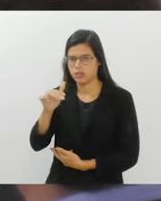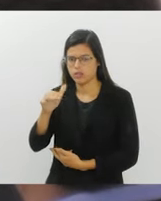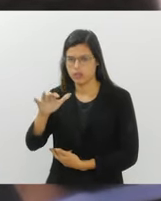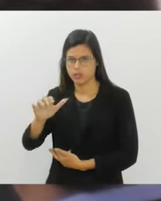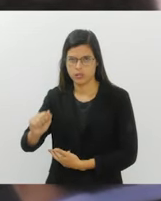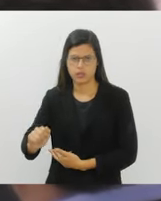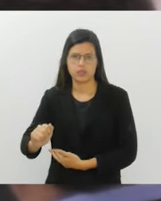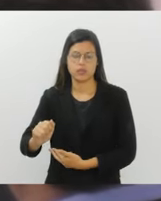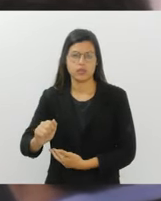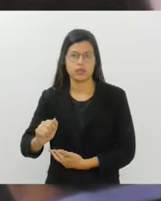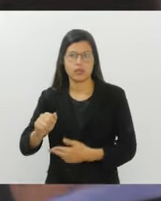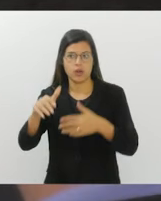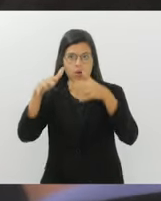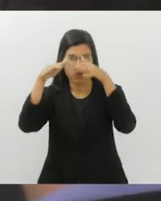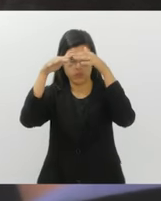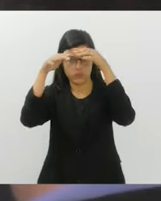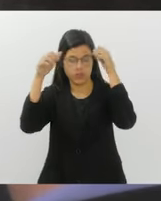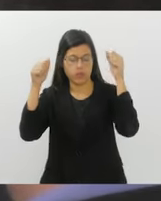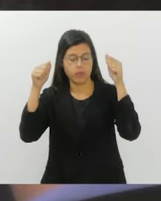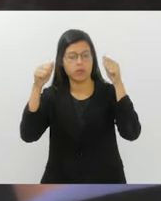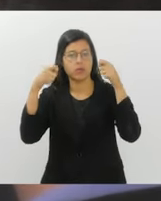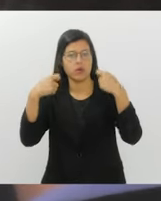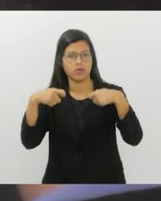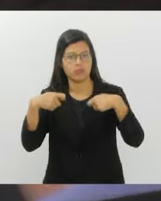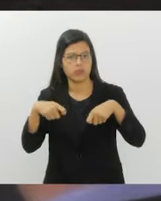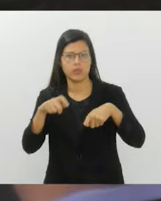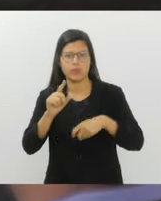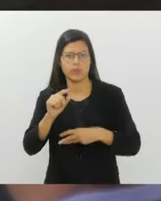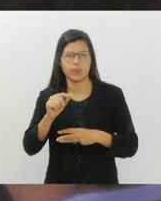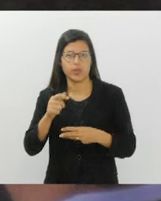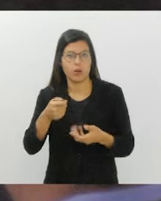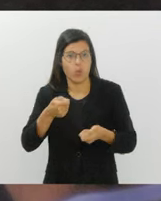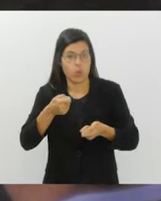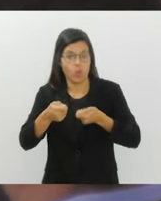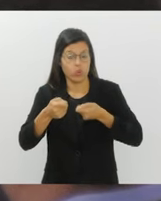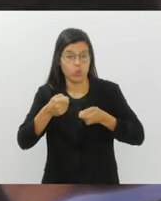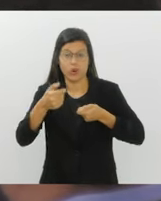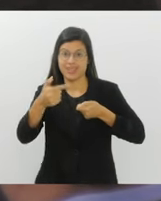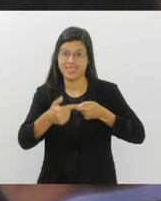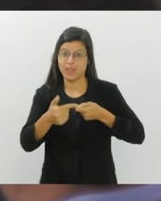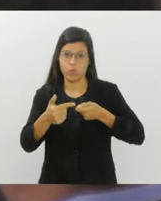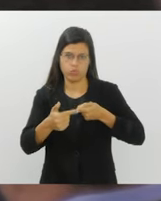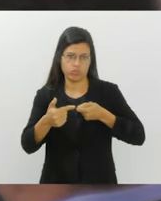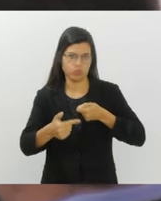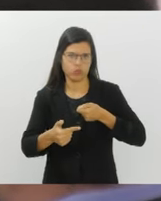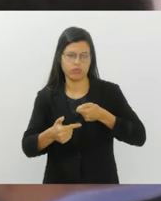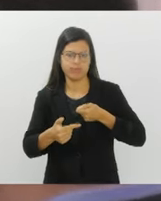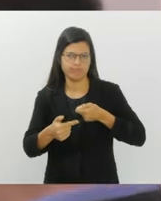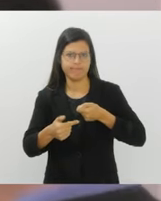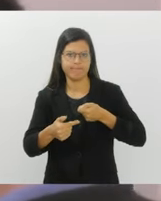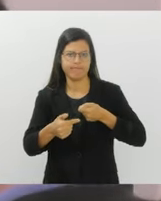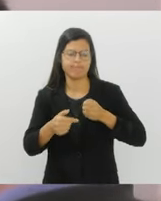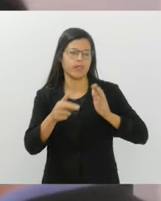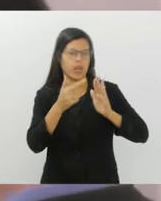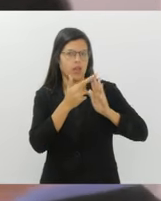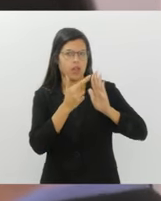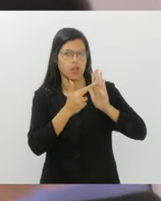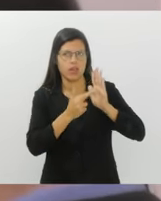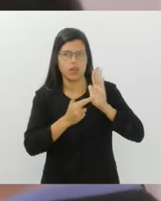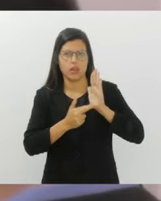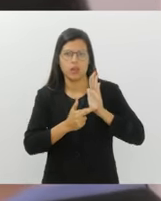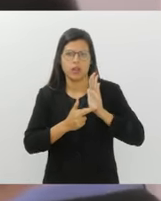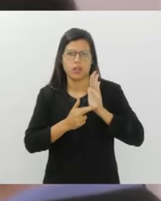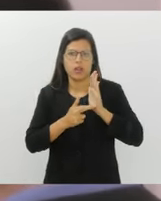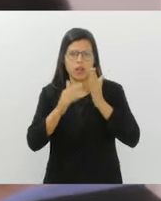O tribunal deve priorizar sempre um controle de segunda ordem como regra, né? Que é